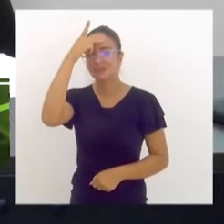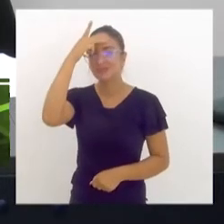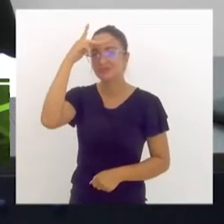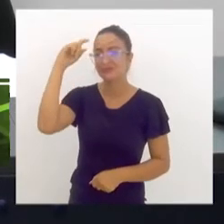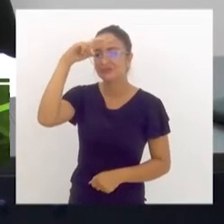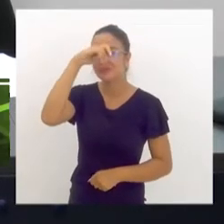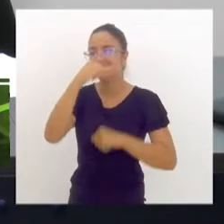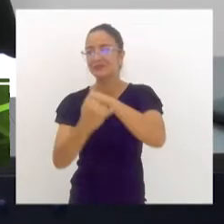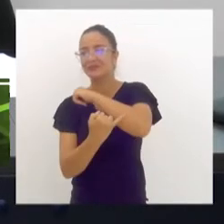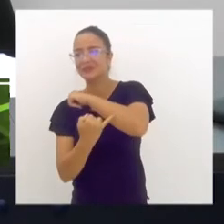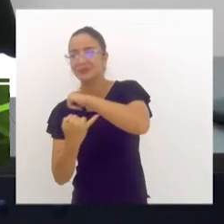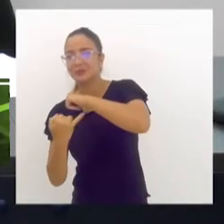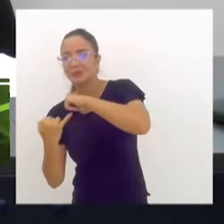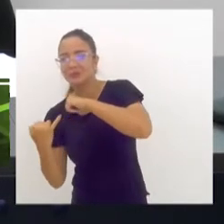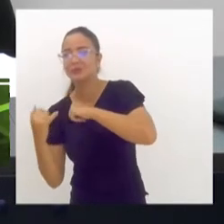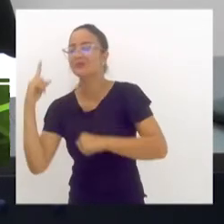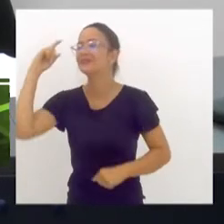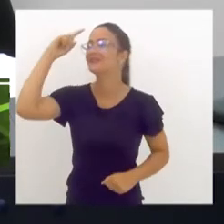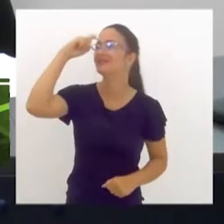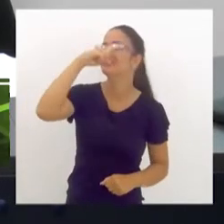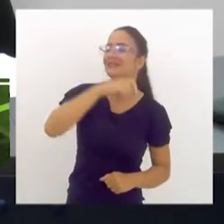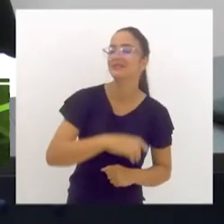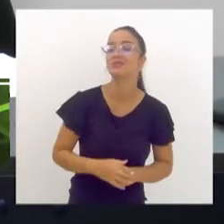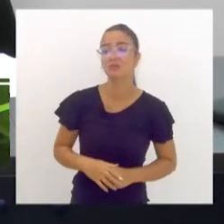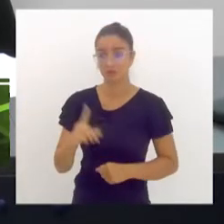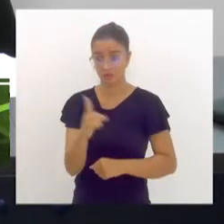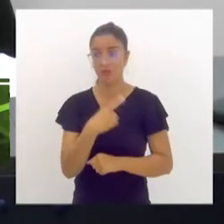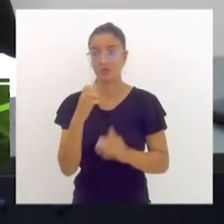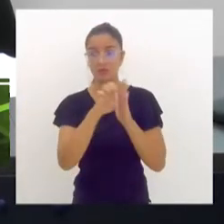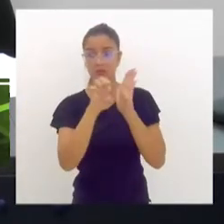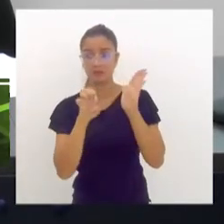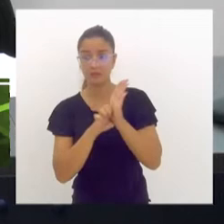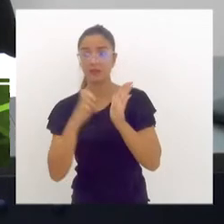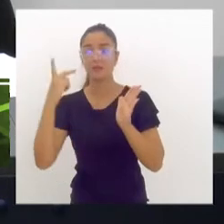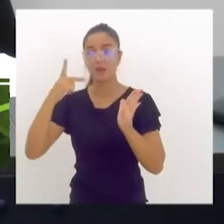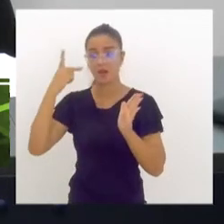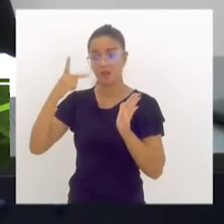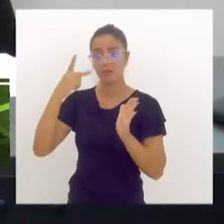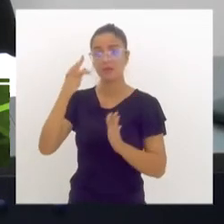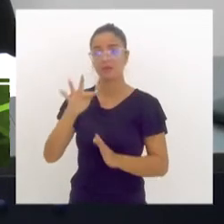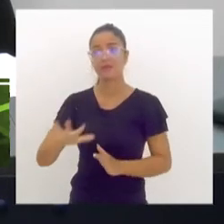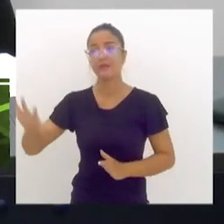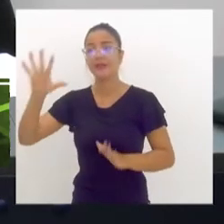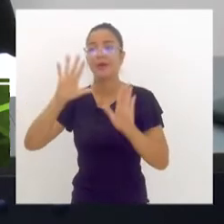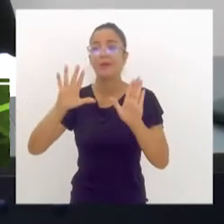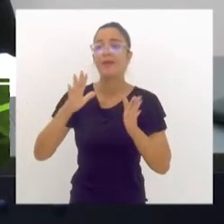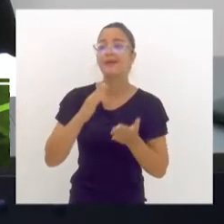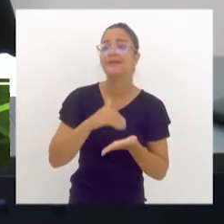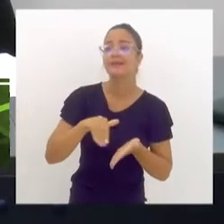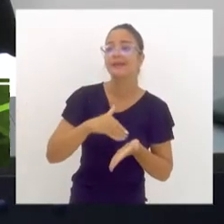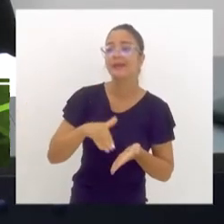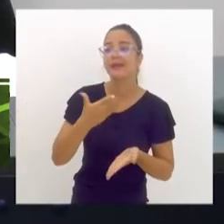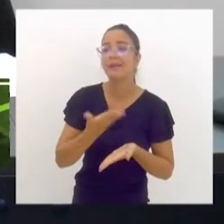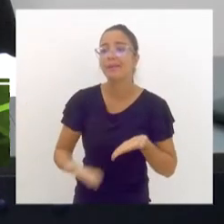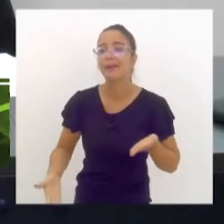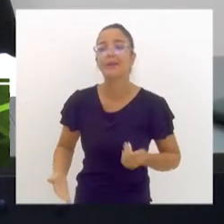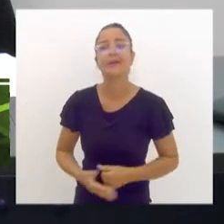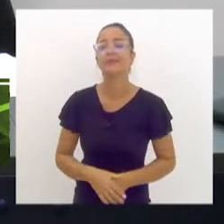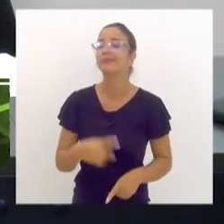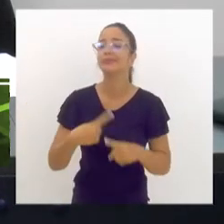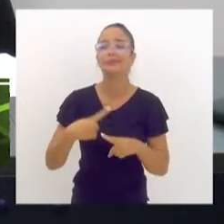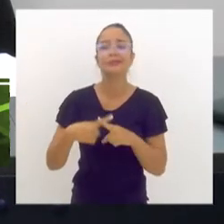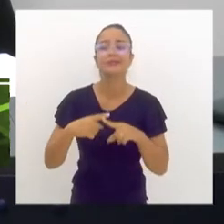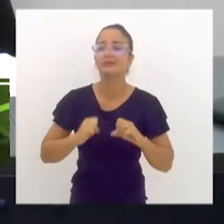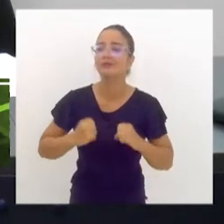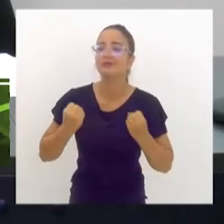inclusive, chegou a articular uma emenda parlamentar federal que foi perdida pela Secretaria de Educação porque não empenhou, que era